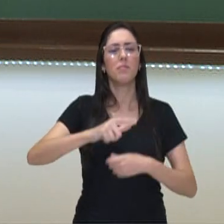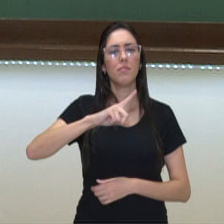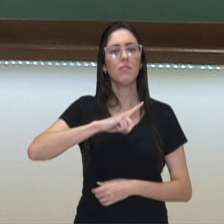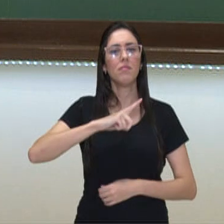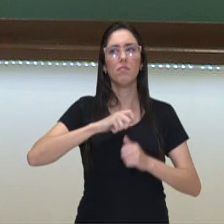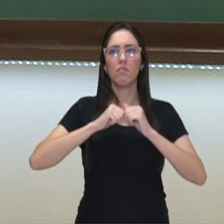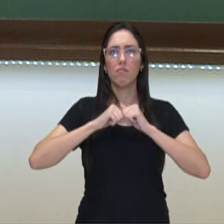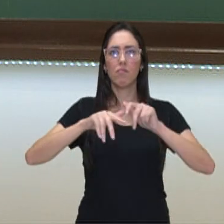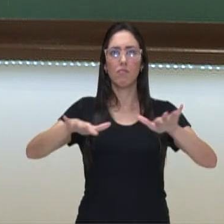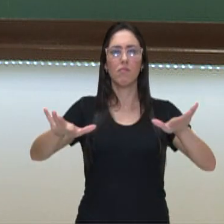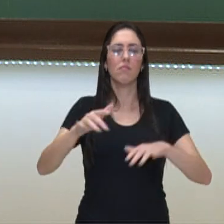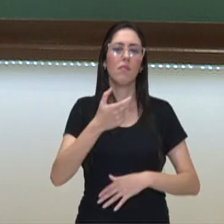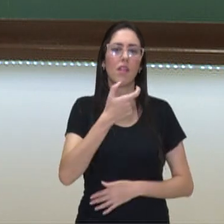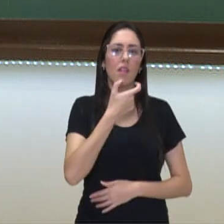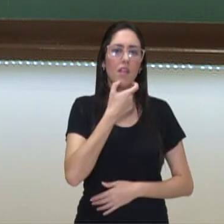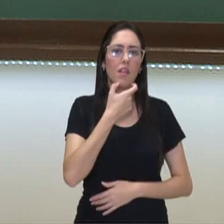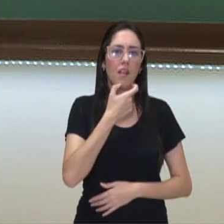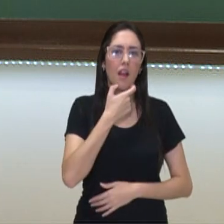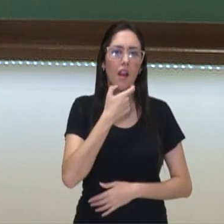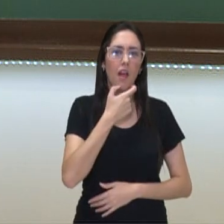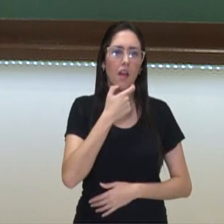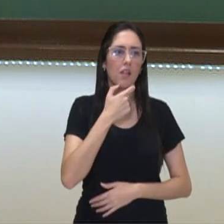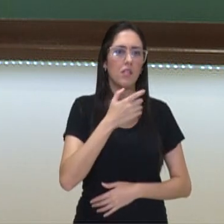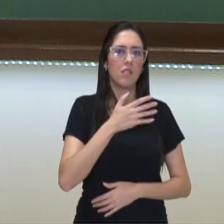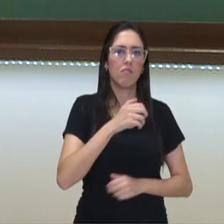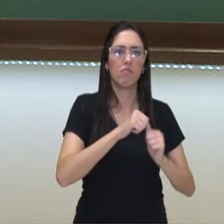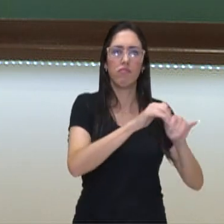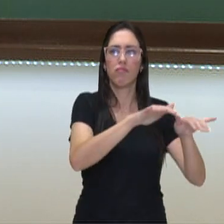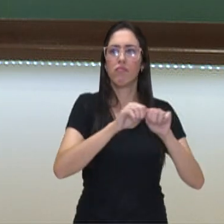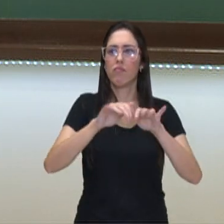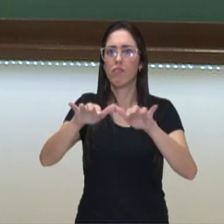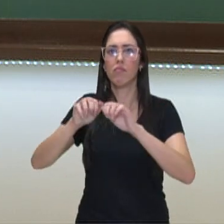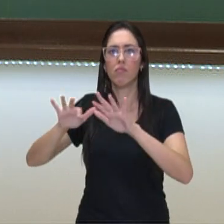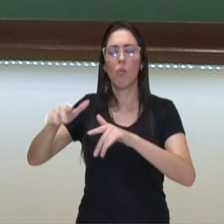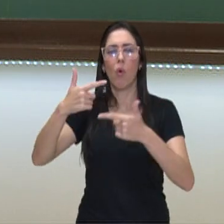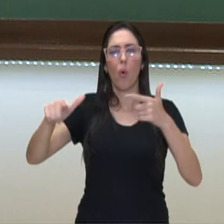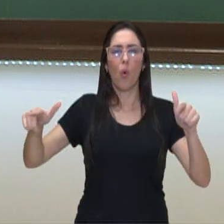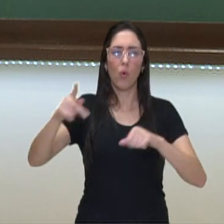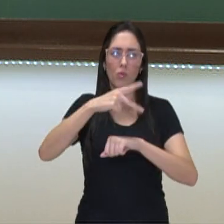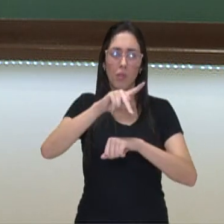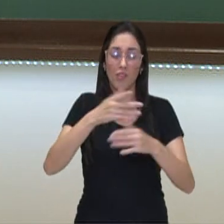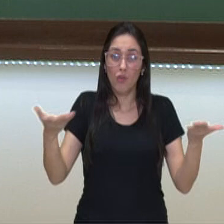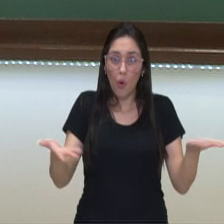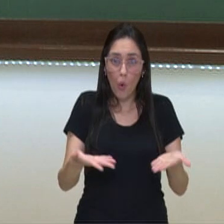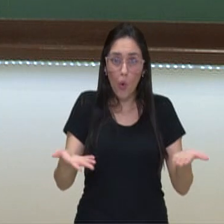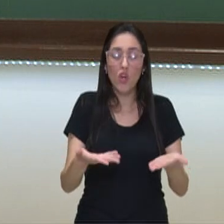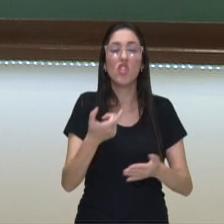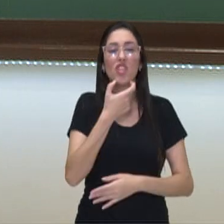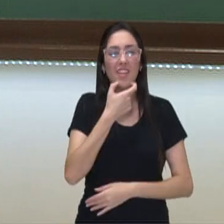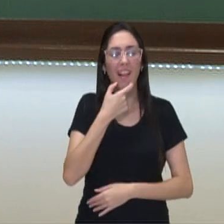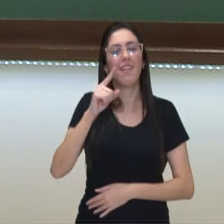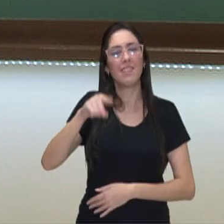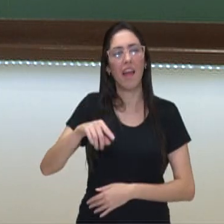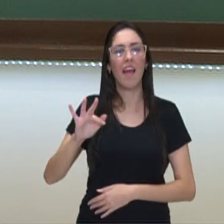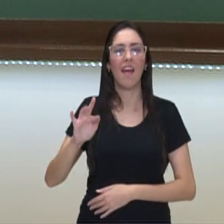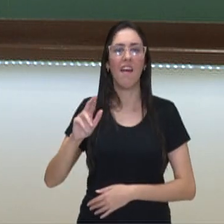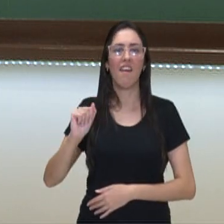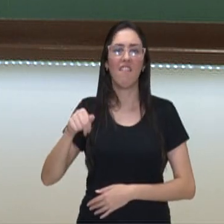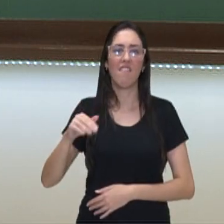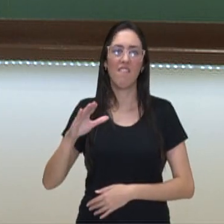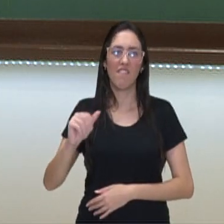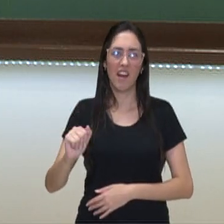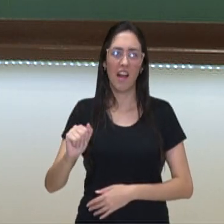o inglês fosse chegando também em outros países, até se tornar hoje uma língua franca, uma língua de